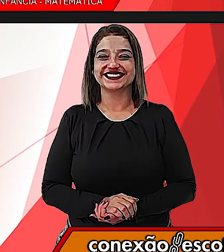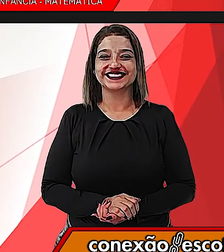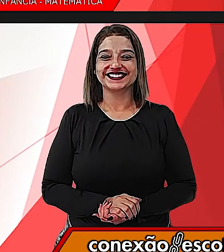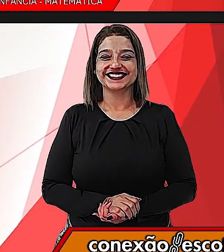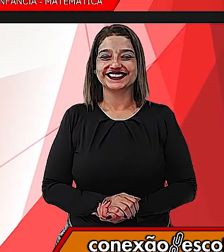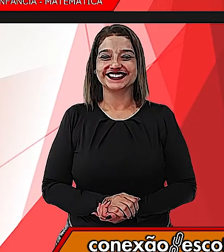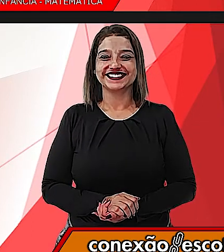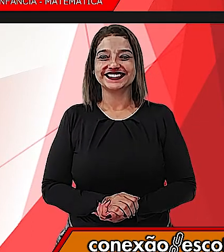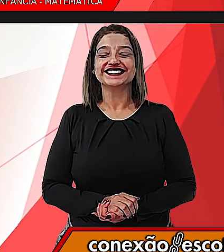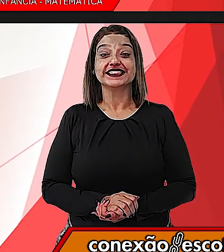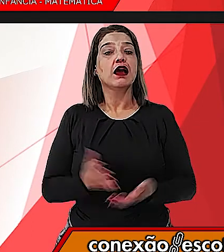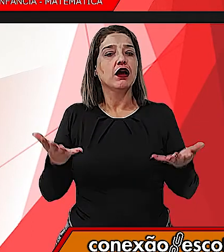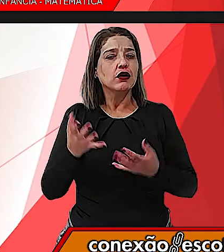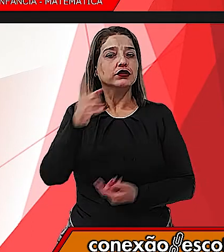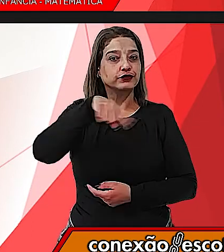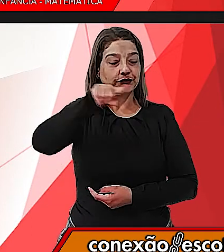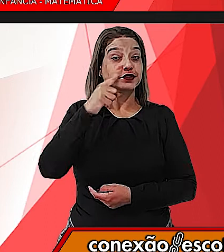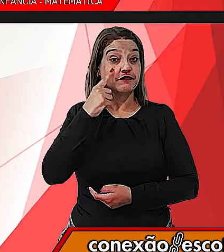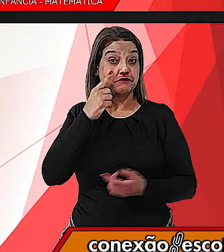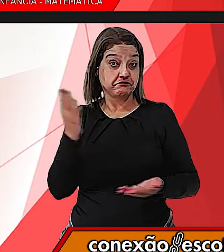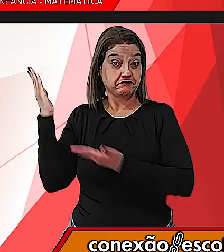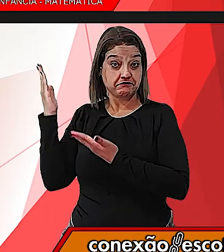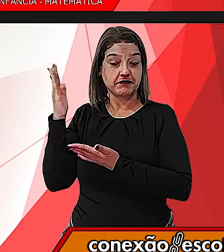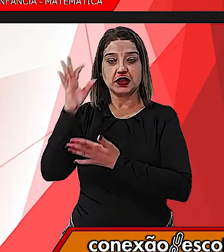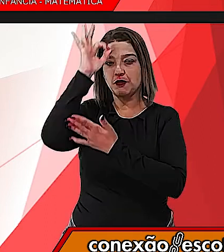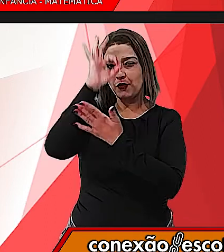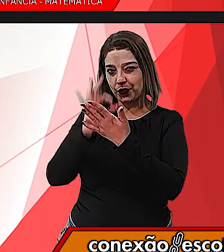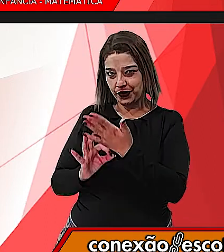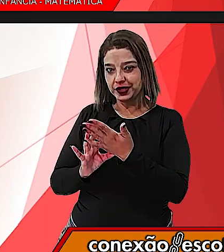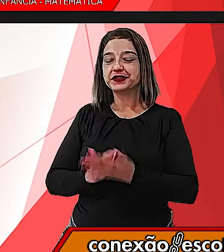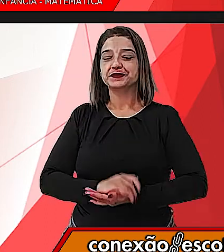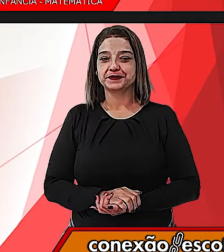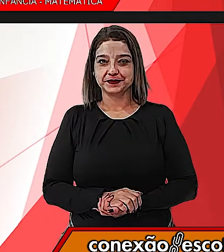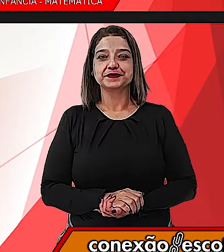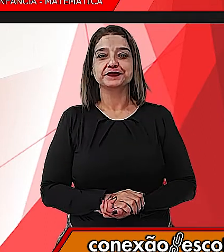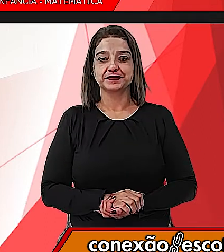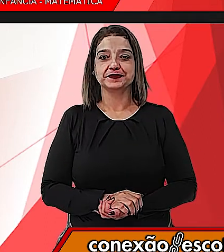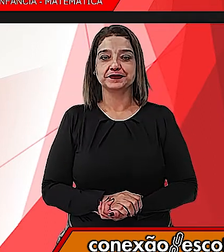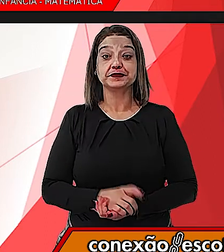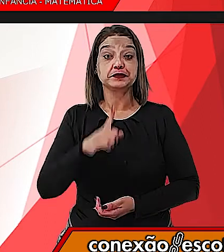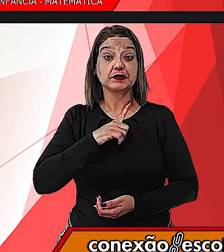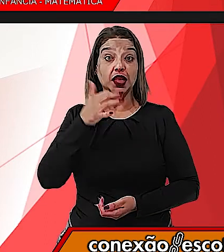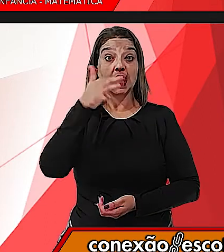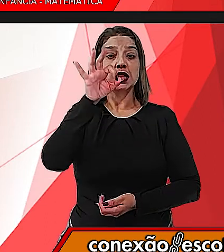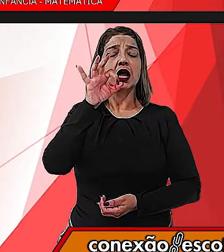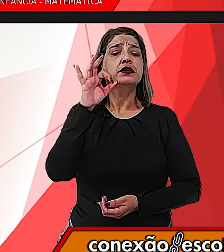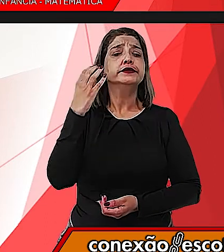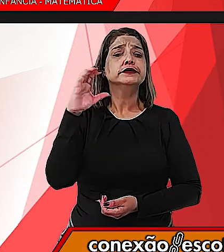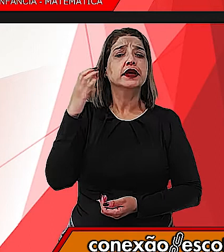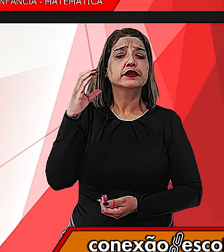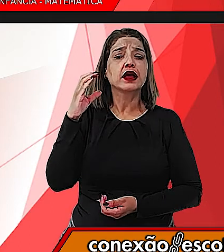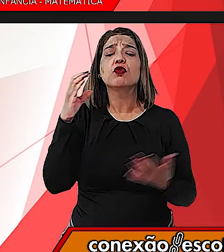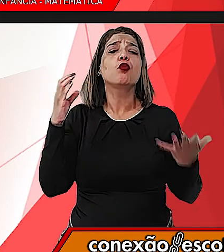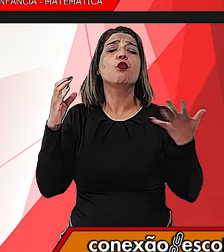Então vocês estão vendo aí as moedas, né? É, aqui está escrito 10